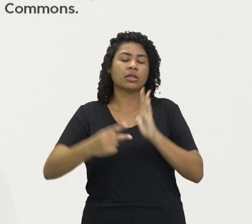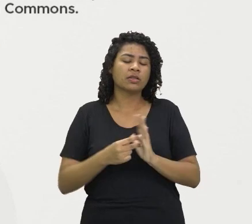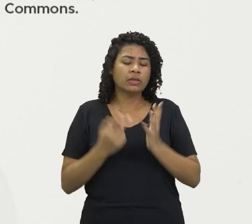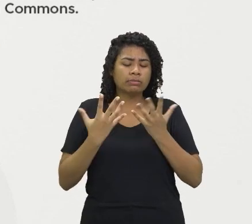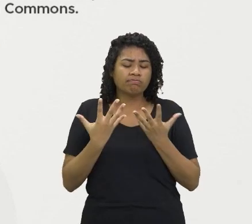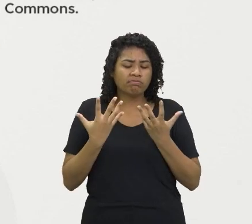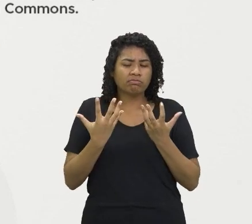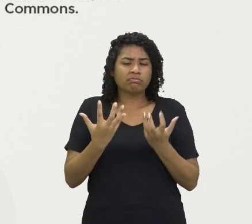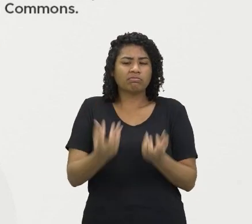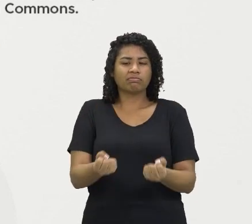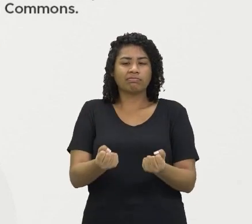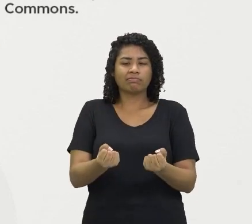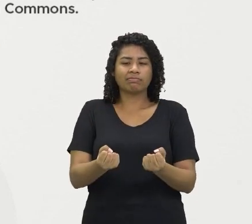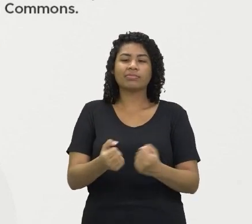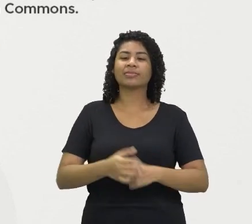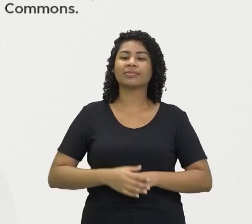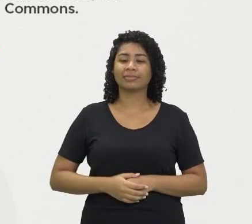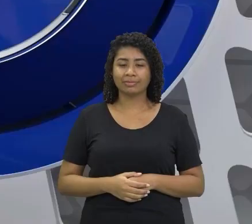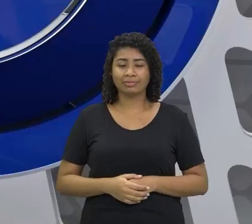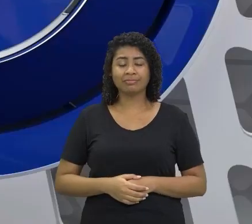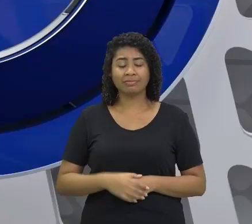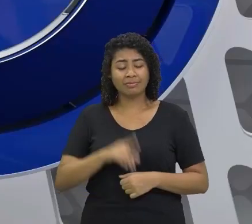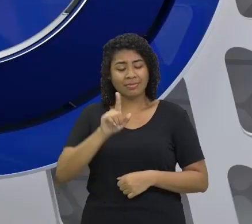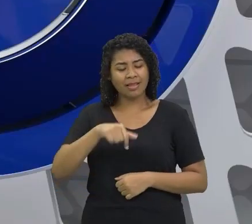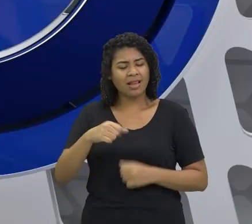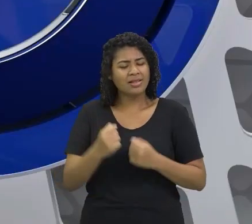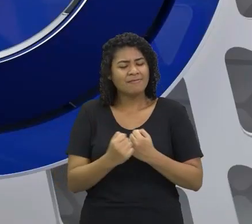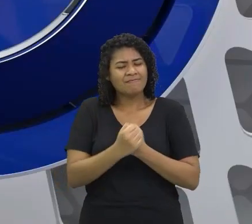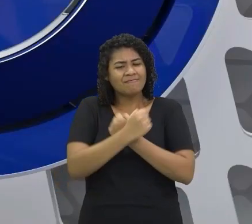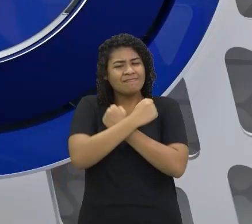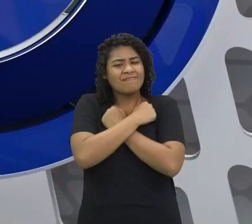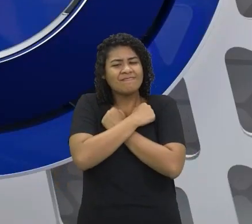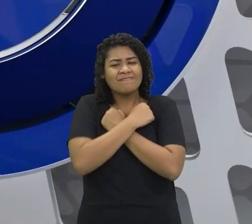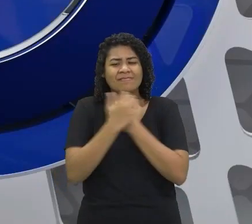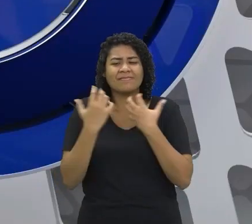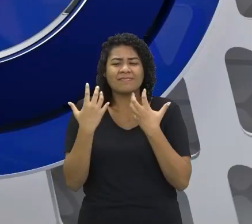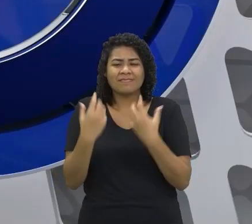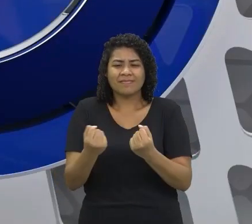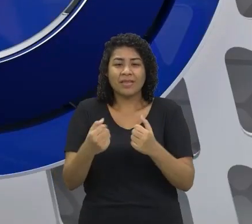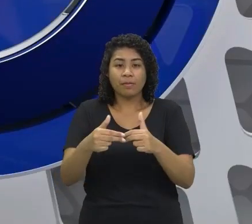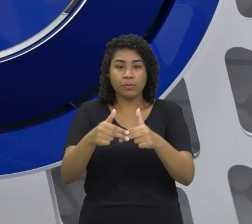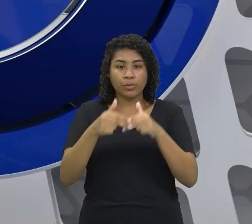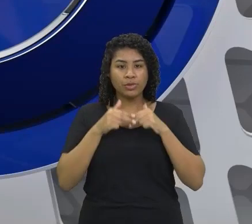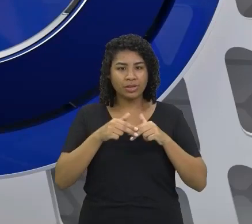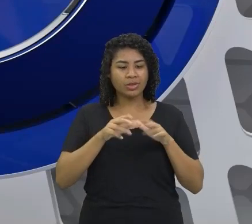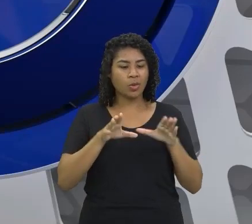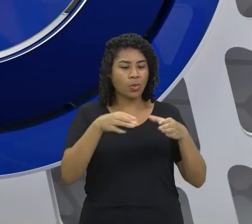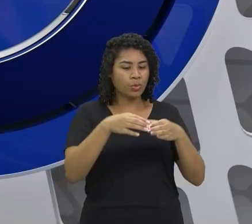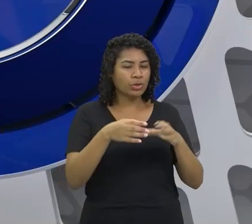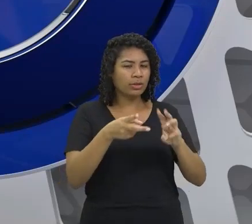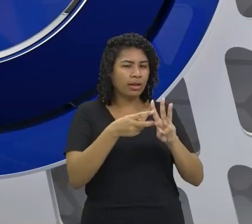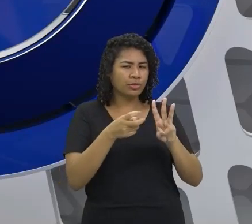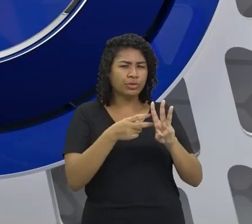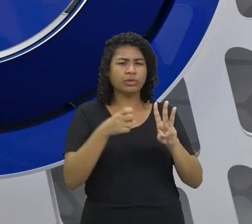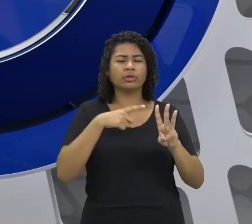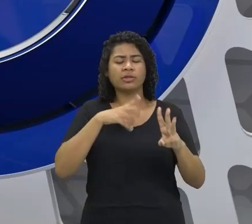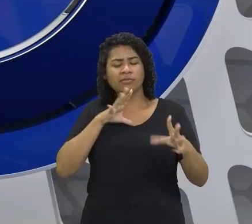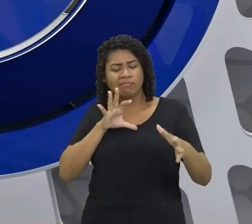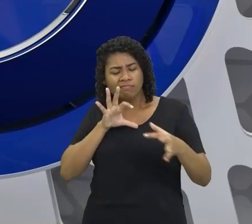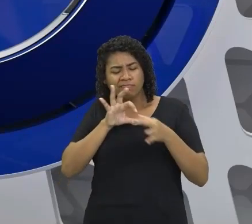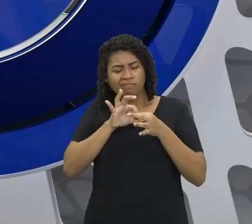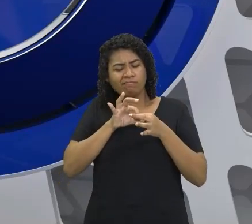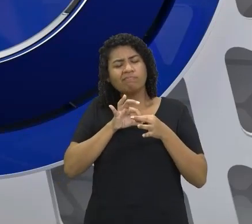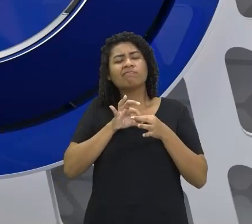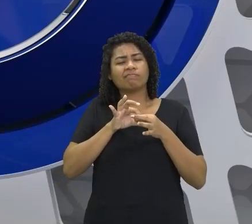é também abraçar. E aqui essa conexão que muitas comunidades indígenas têm com a